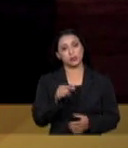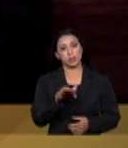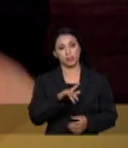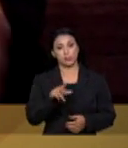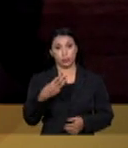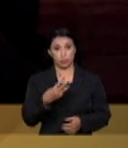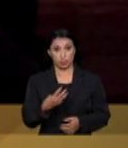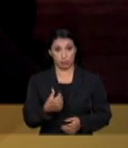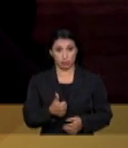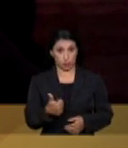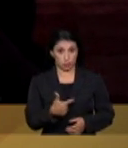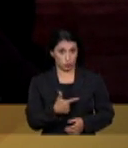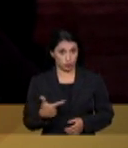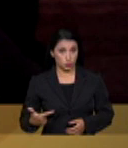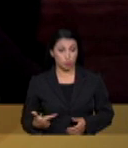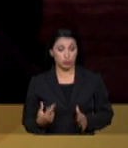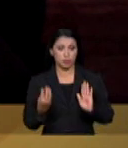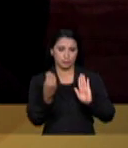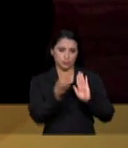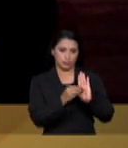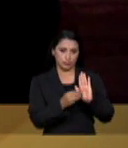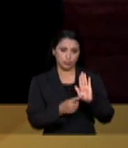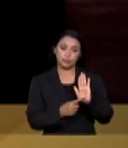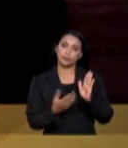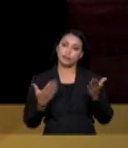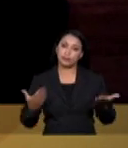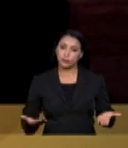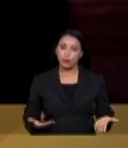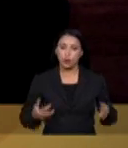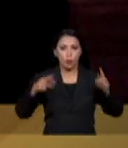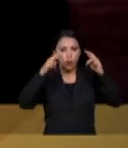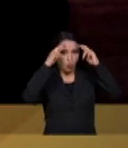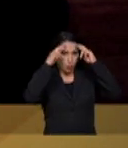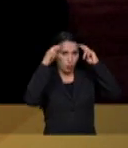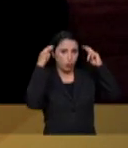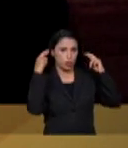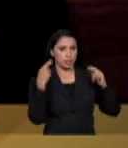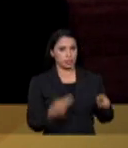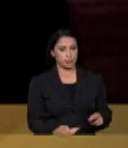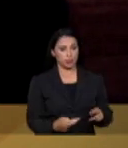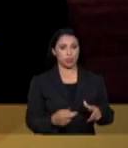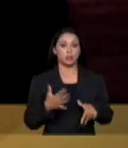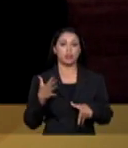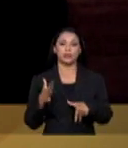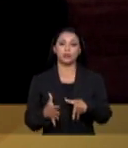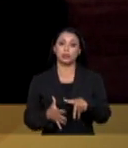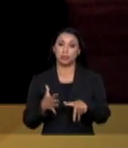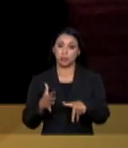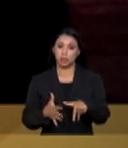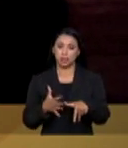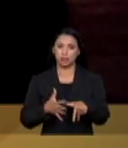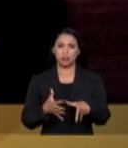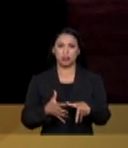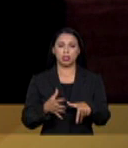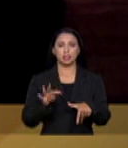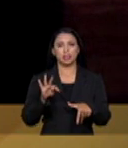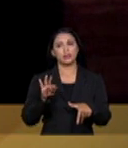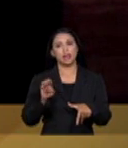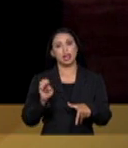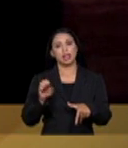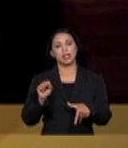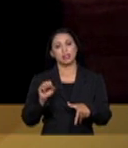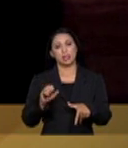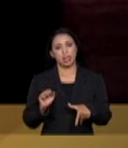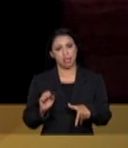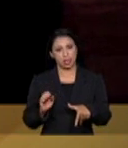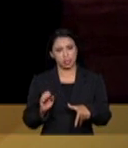312 por isso com todo o respeito as sustentações orais que esgre Minas a tese